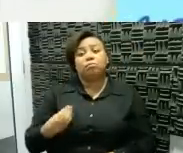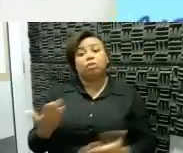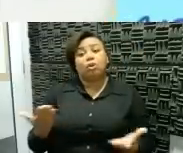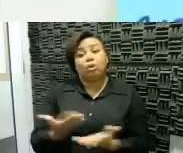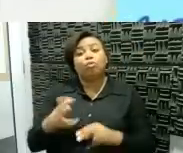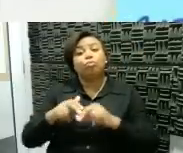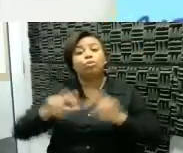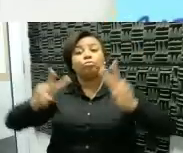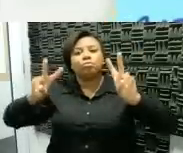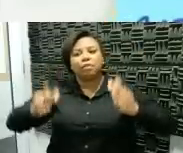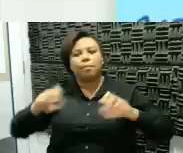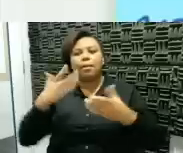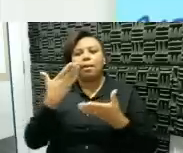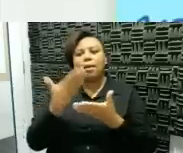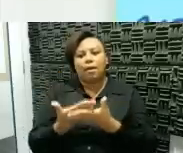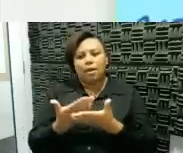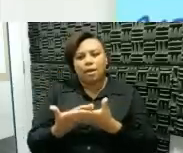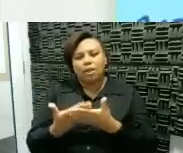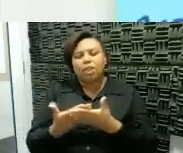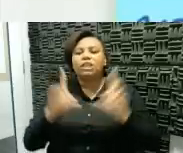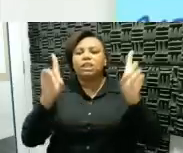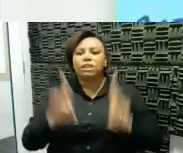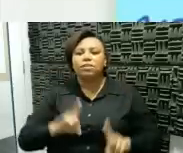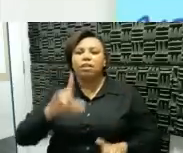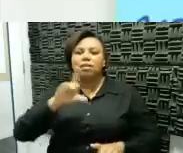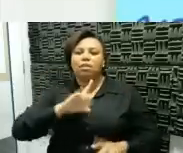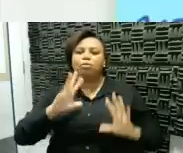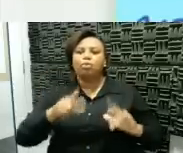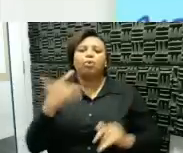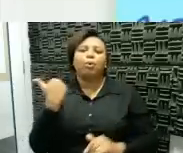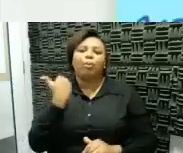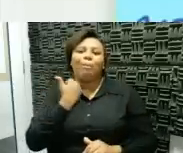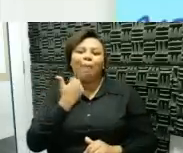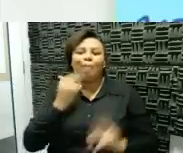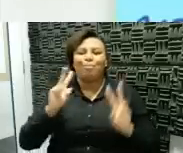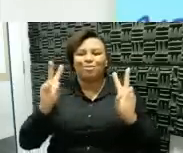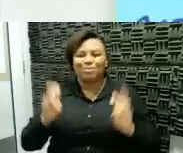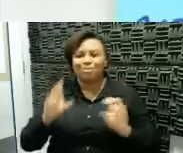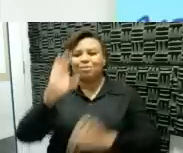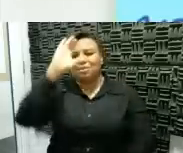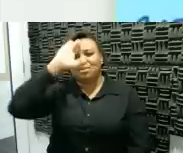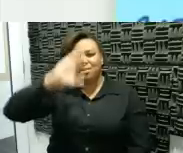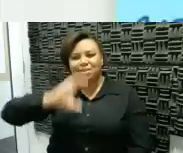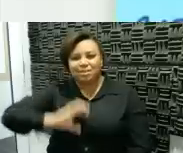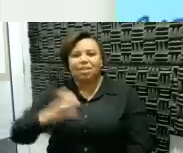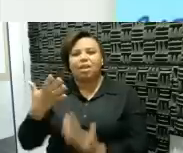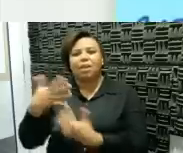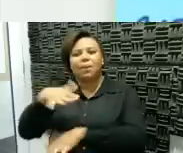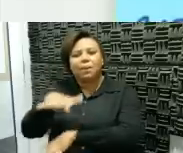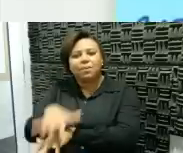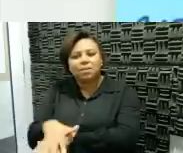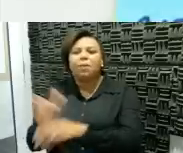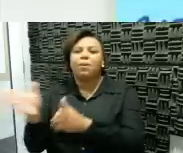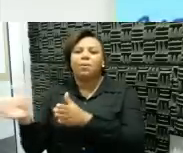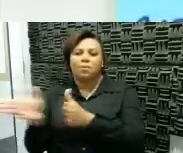deficiência temos todos né um papo sobre cidadania inclusão e acessibilidade eu acabei de colar